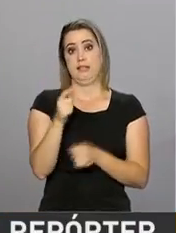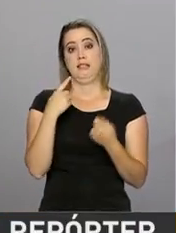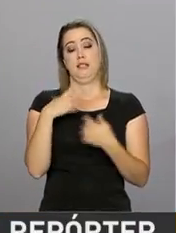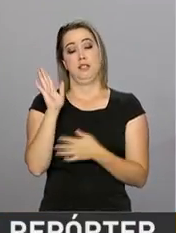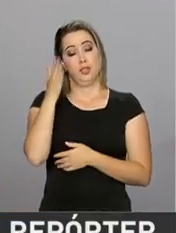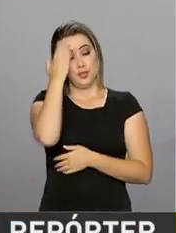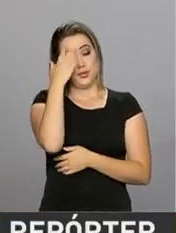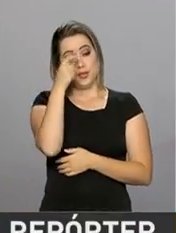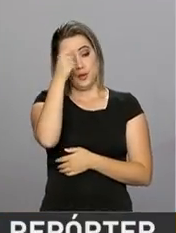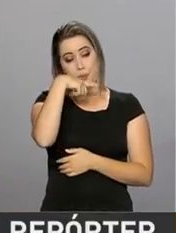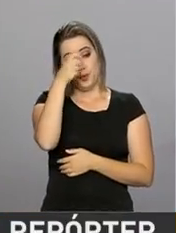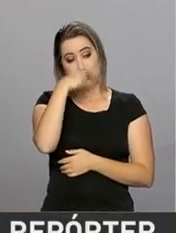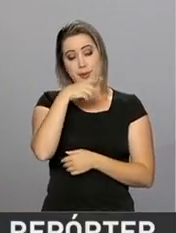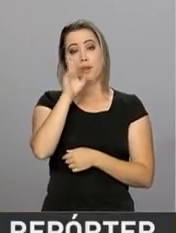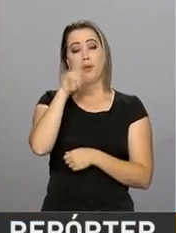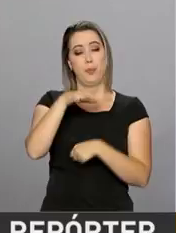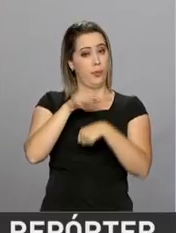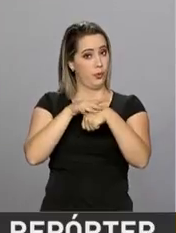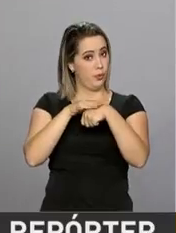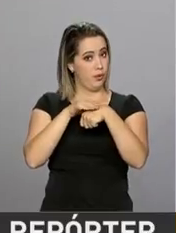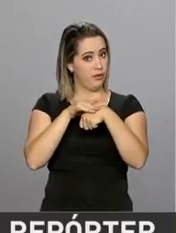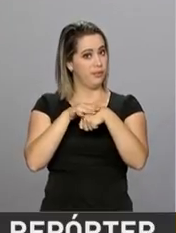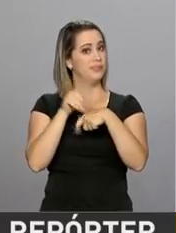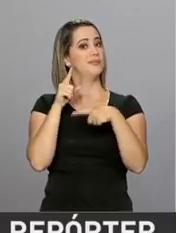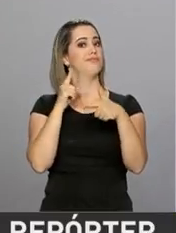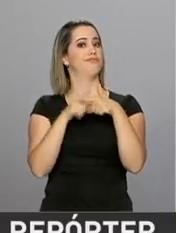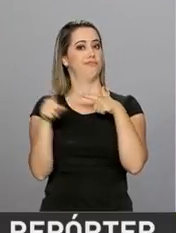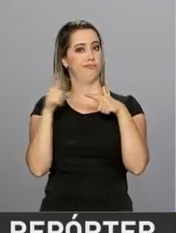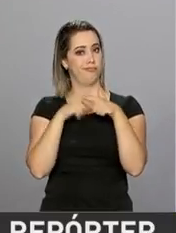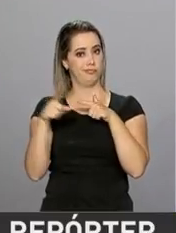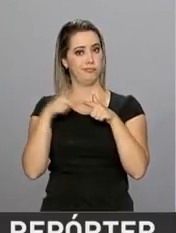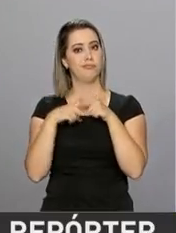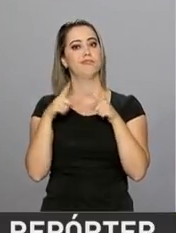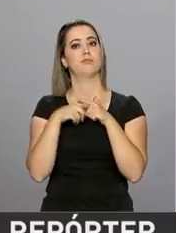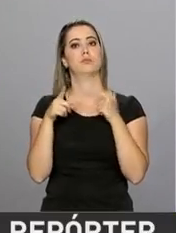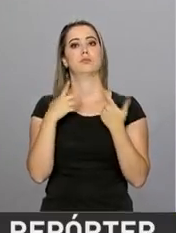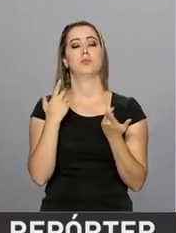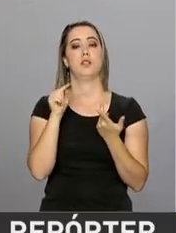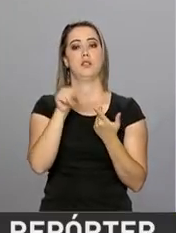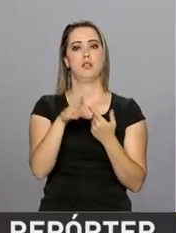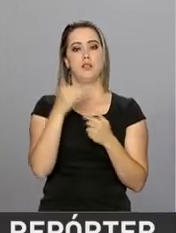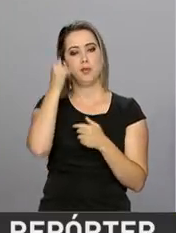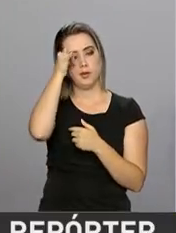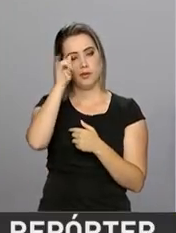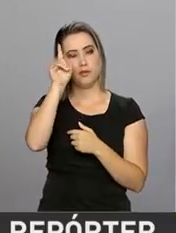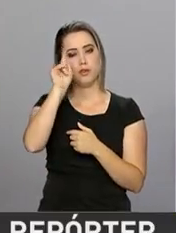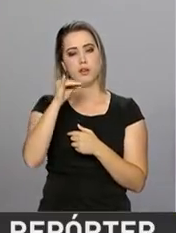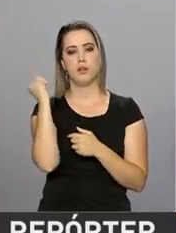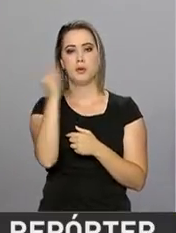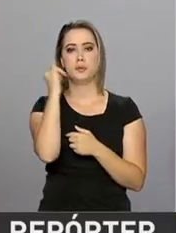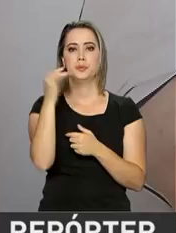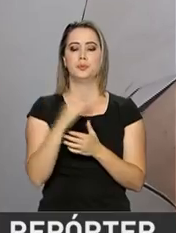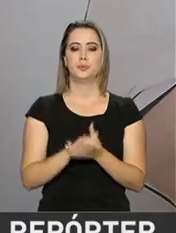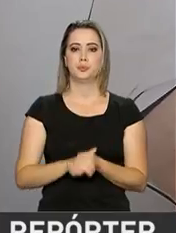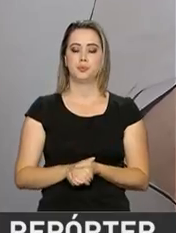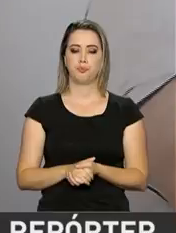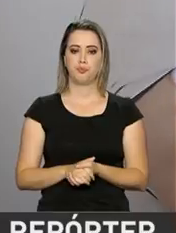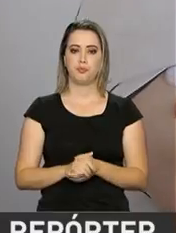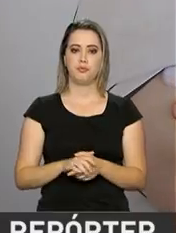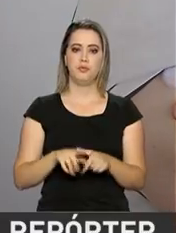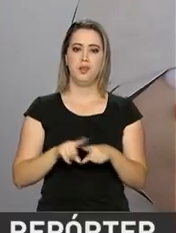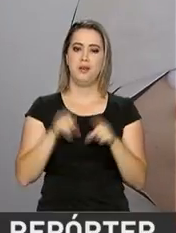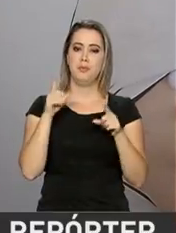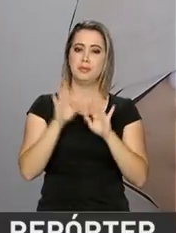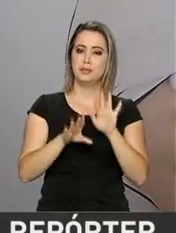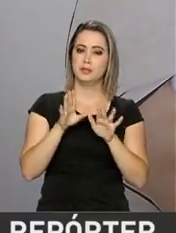gripe é uma doença que pode ter consequências sua página então essa prevenção é importante somente por causa disso mas nem